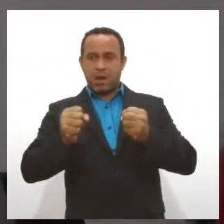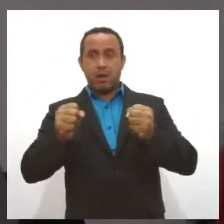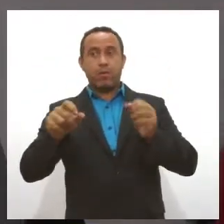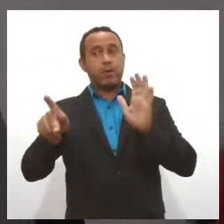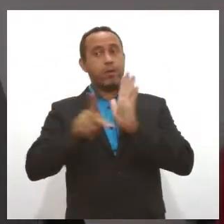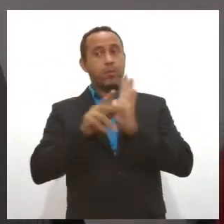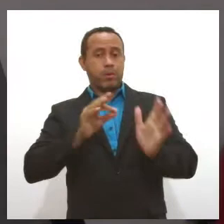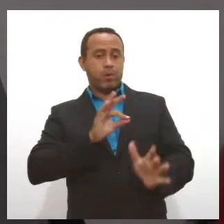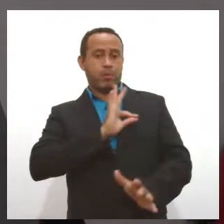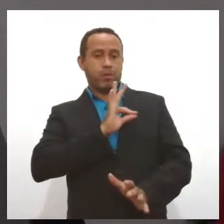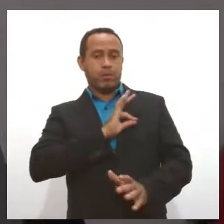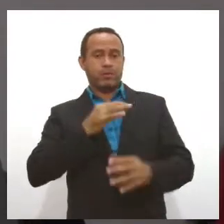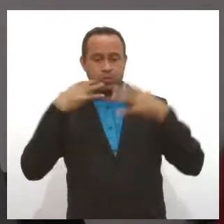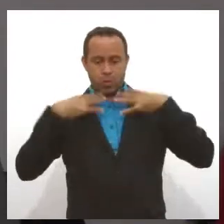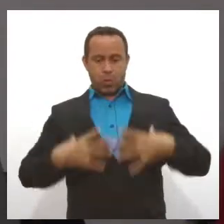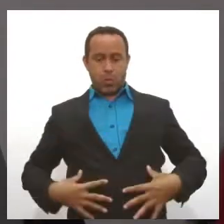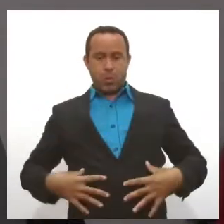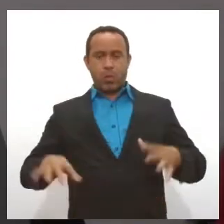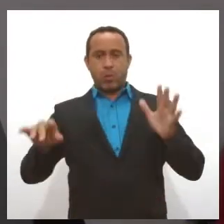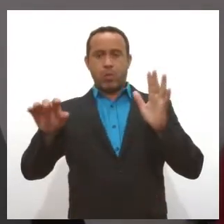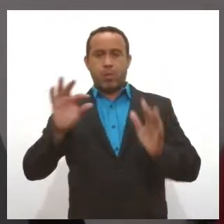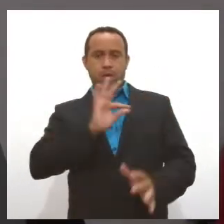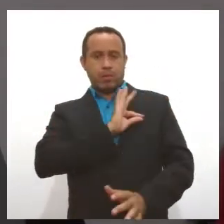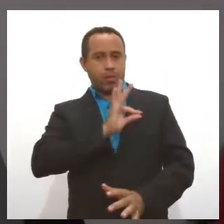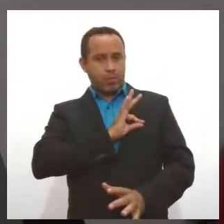da polícia, armamento da polícia